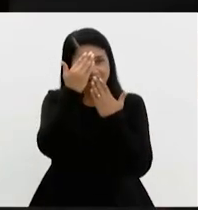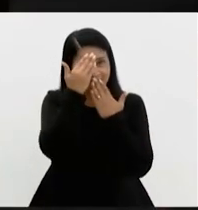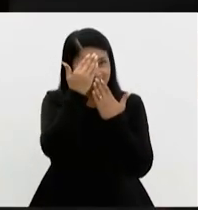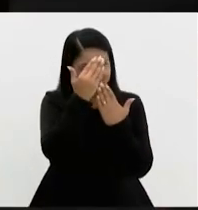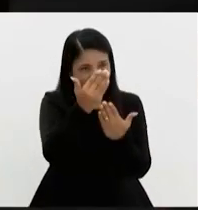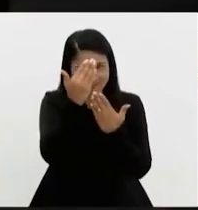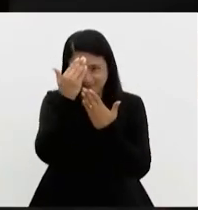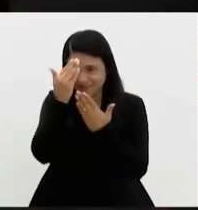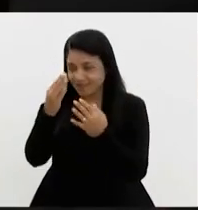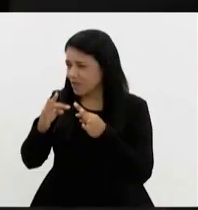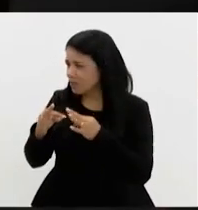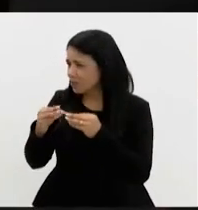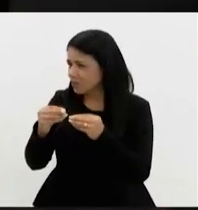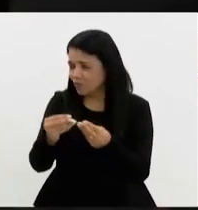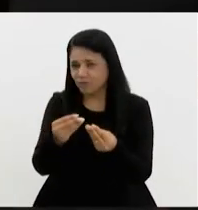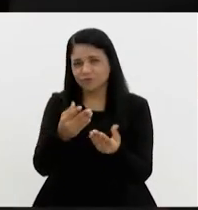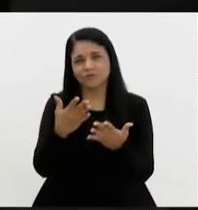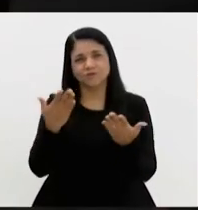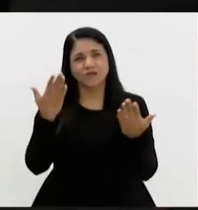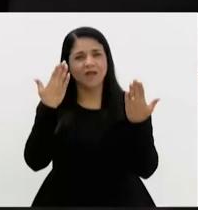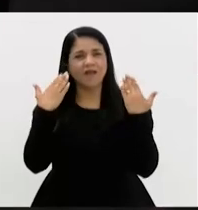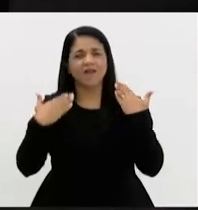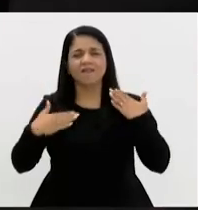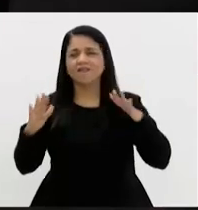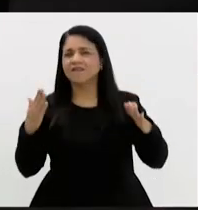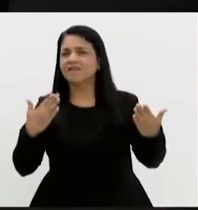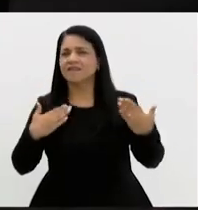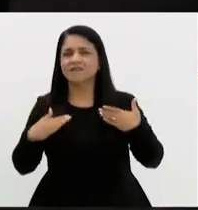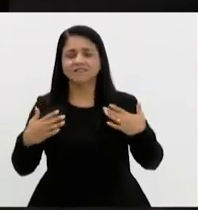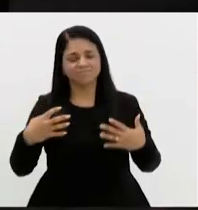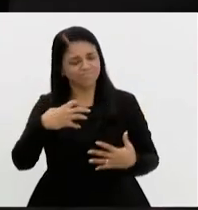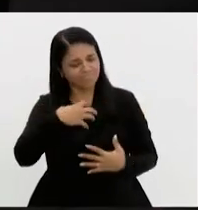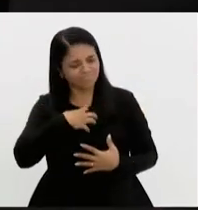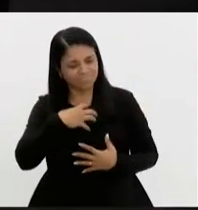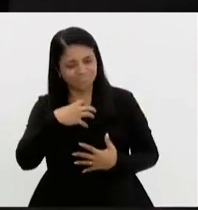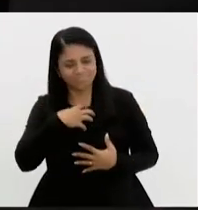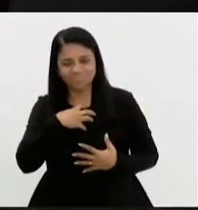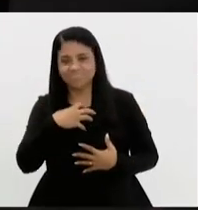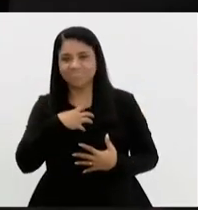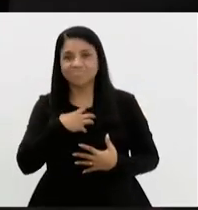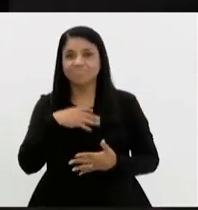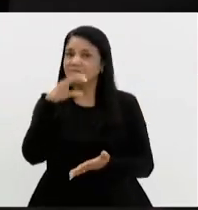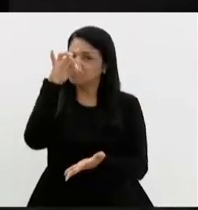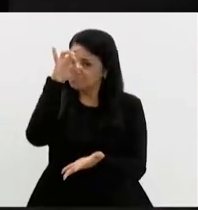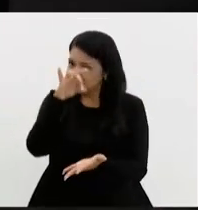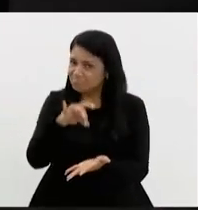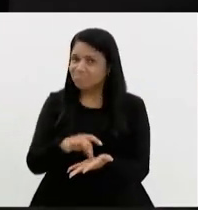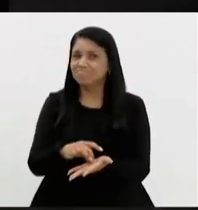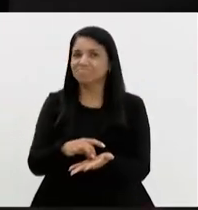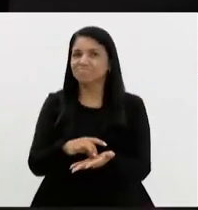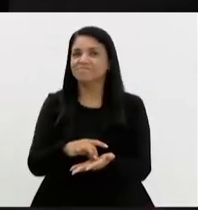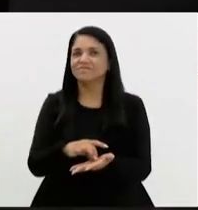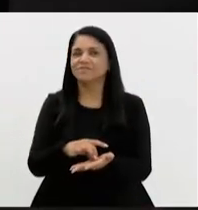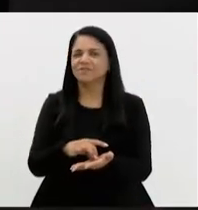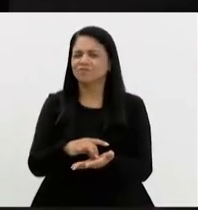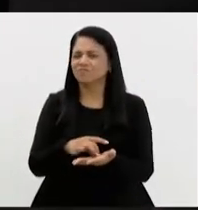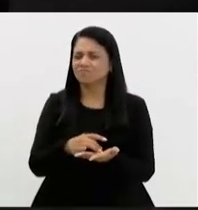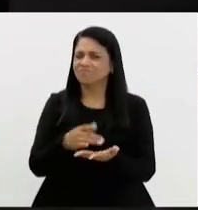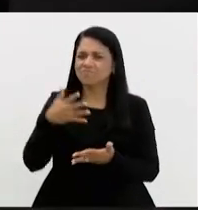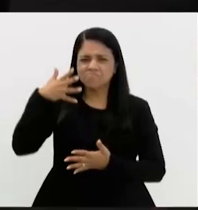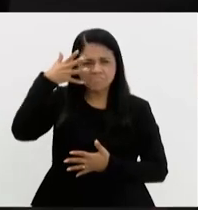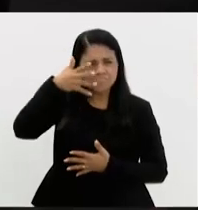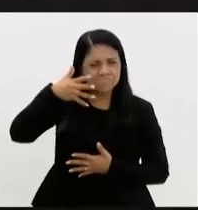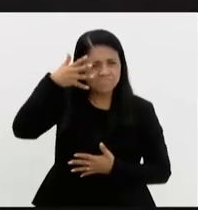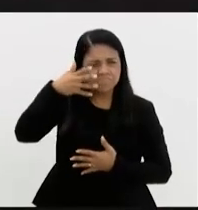expositores dizer que é uma alegria imensa pra gente e essa alegria se Confirmou com grandes Exposições